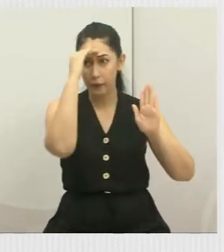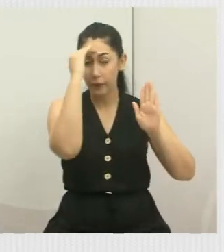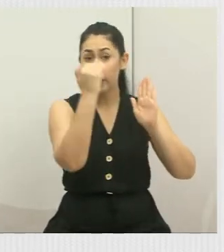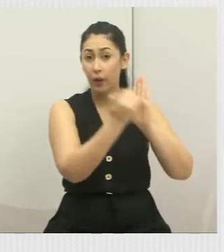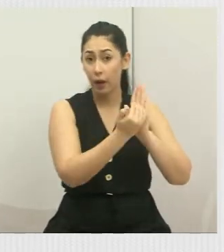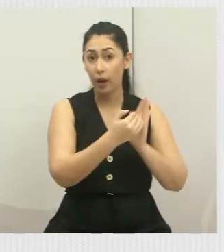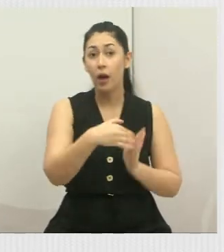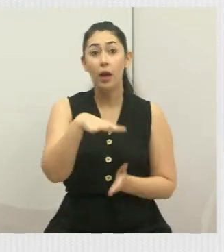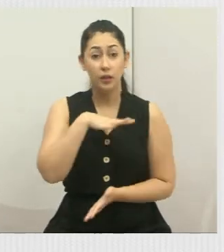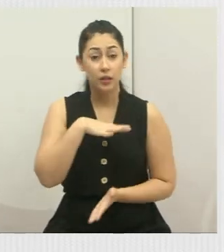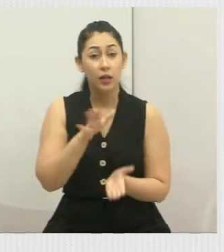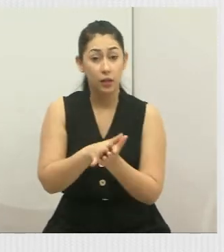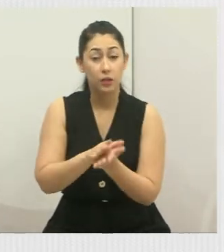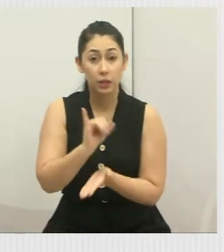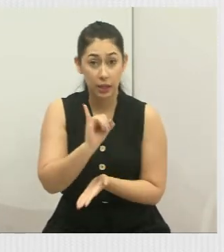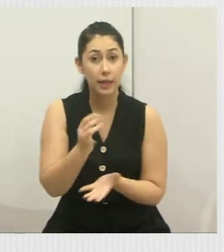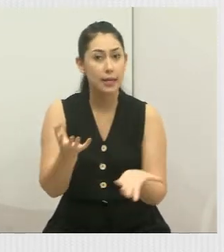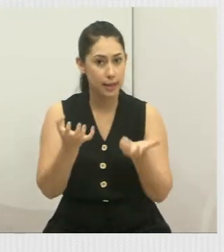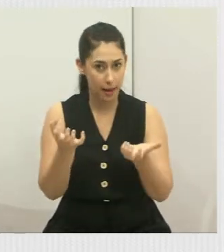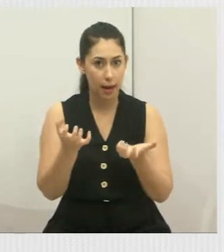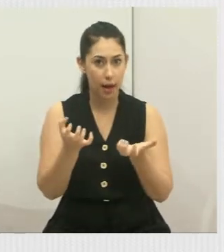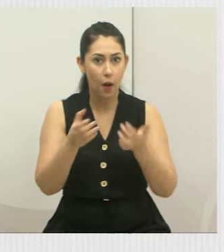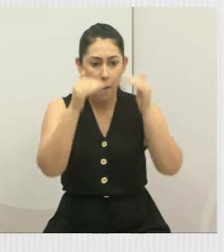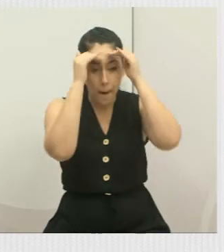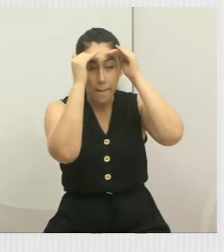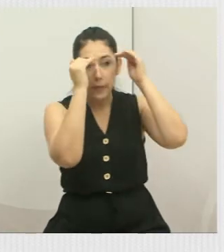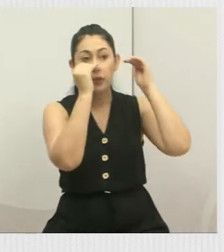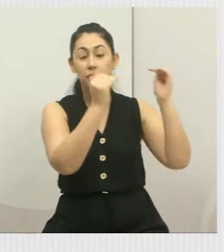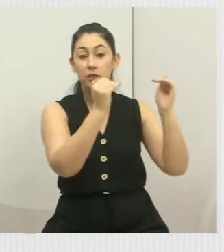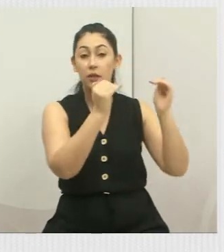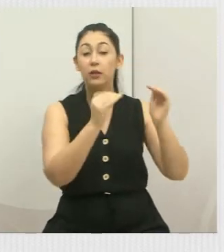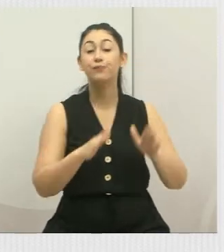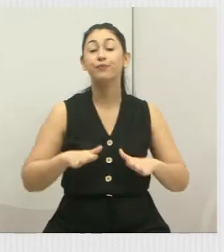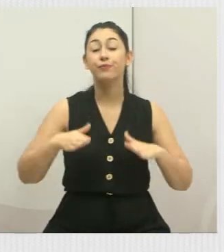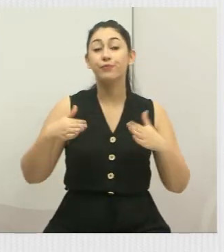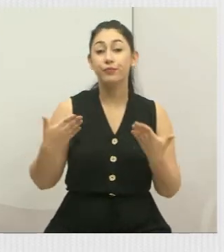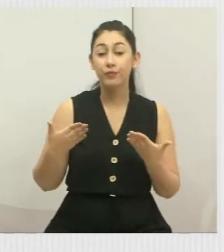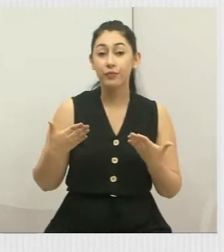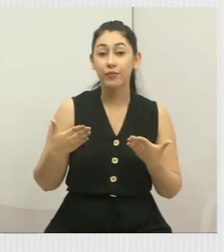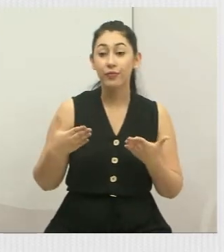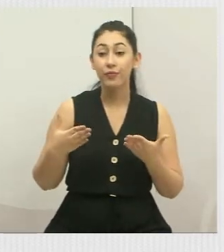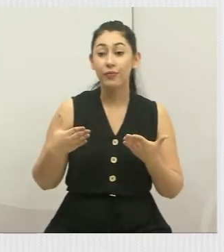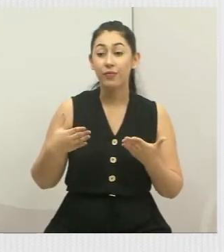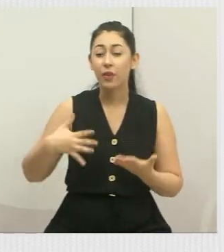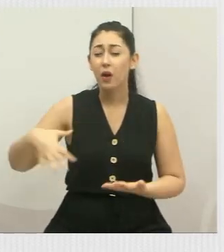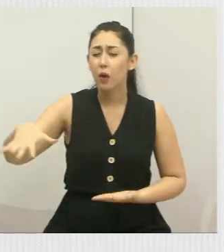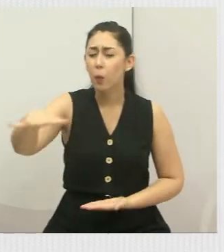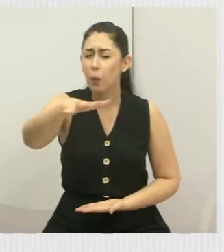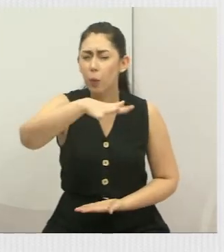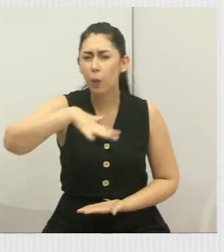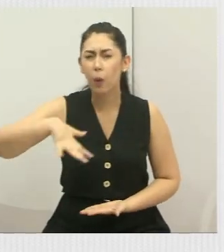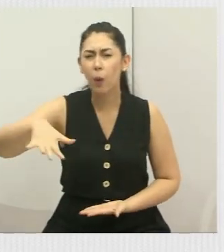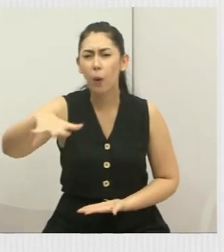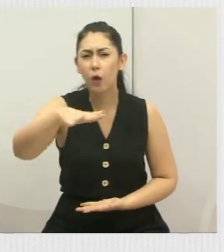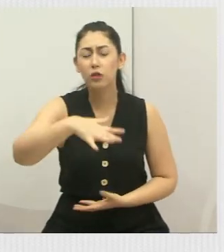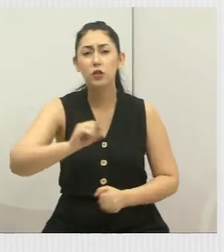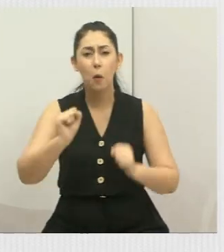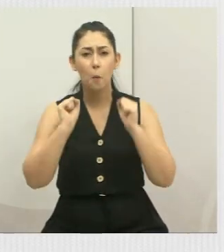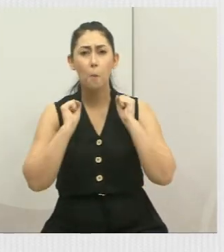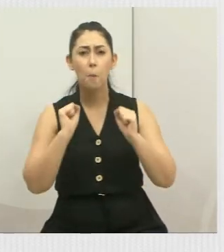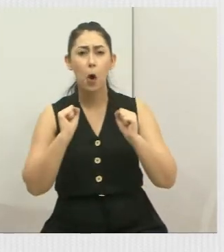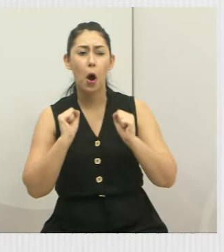Jacareí quer seguir e vai seguir, está seguindo a legislação, então o acesso ao serviço, aqueles 4 serviços, tem que